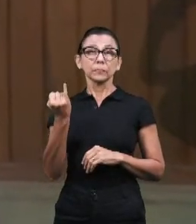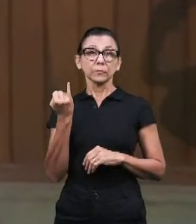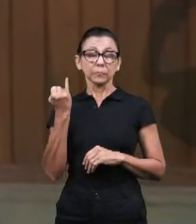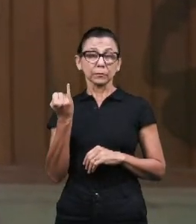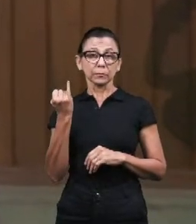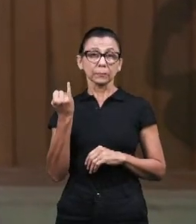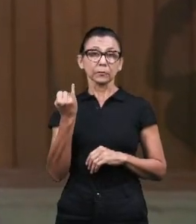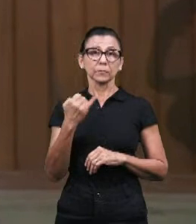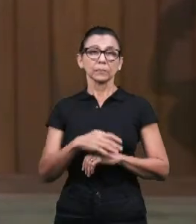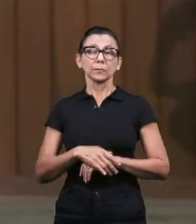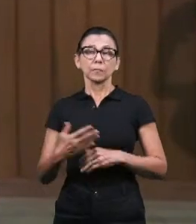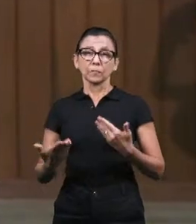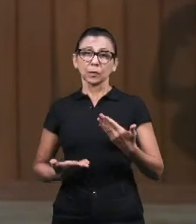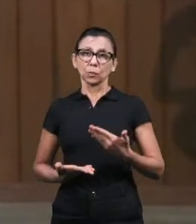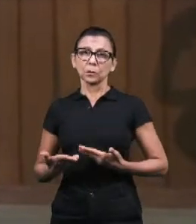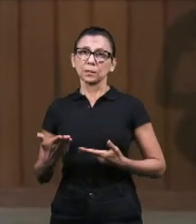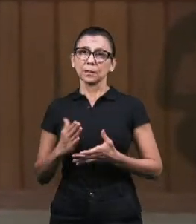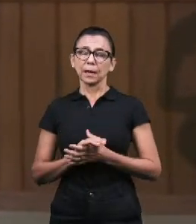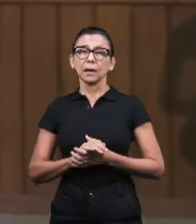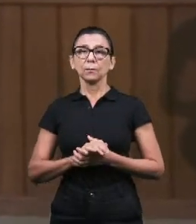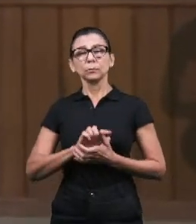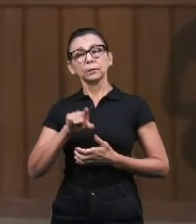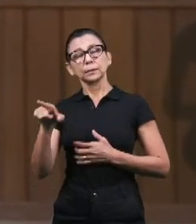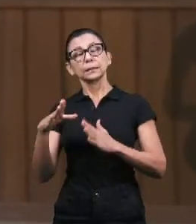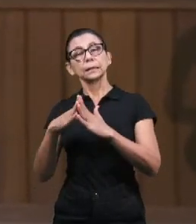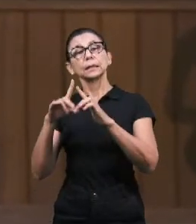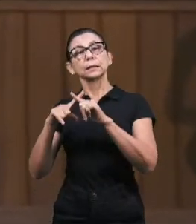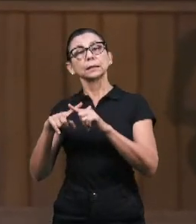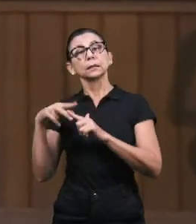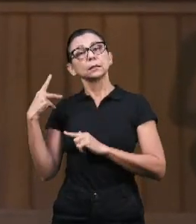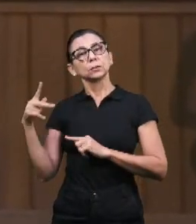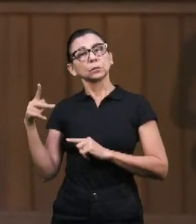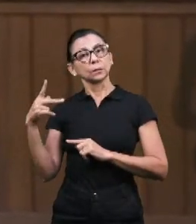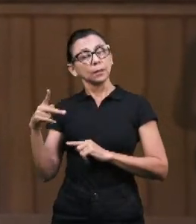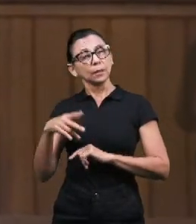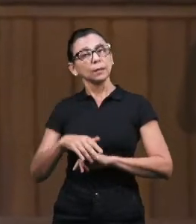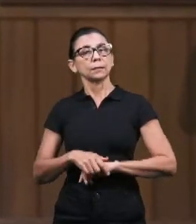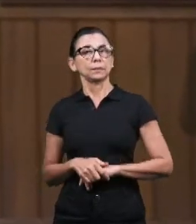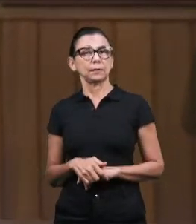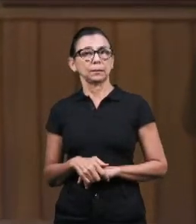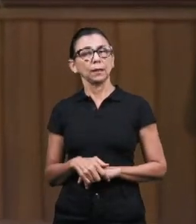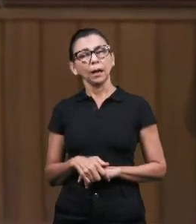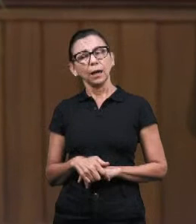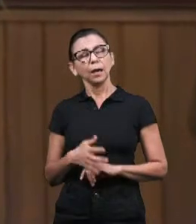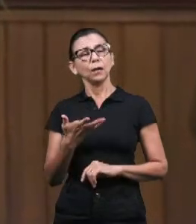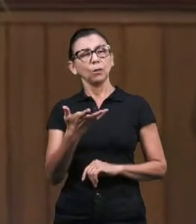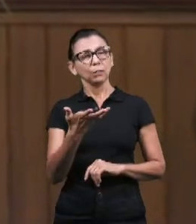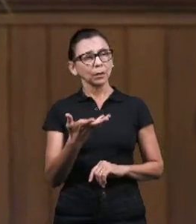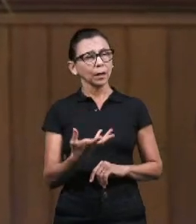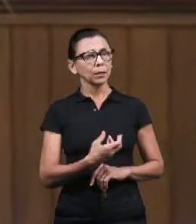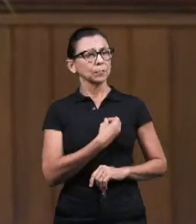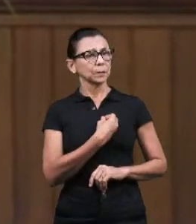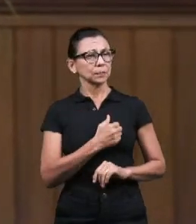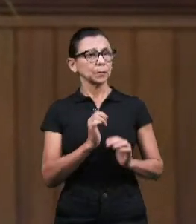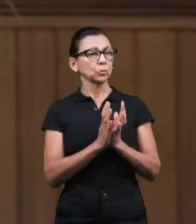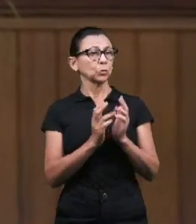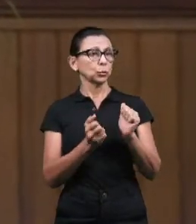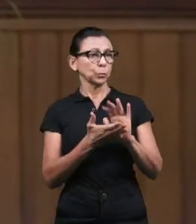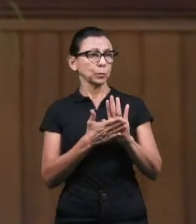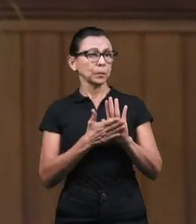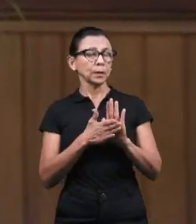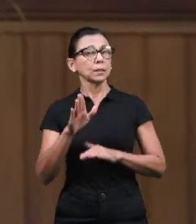Então, sempre quando o irmão procura e demonstra interesse em fazer parte do grupo, e às vezes tem uma voz